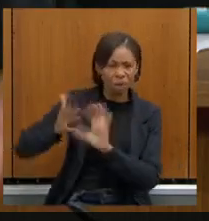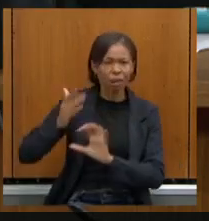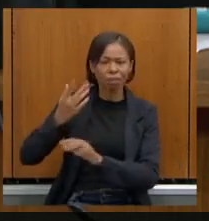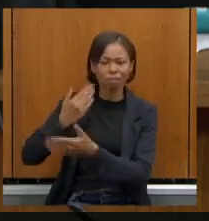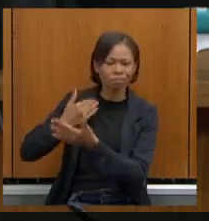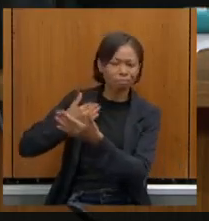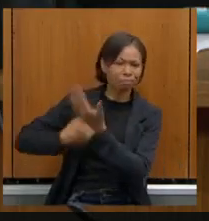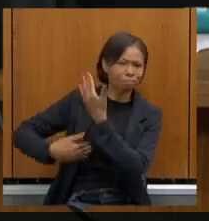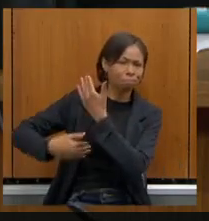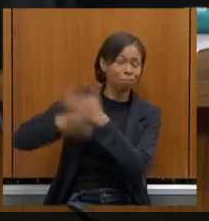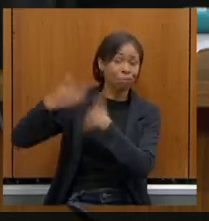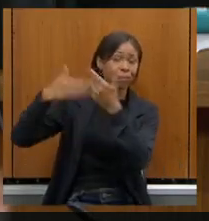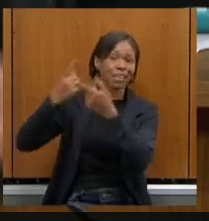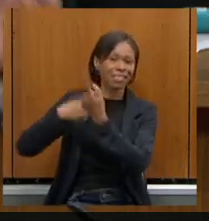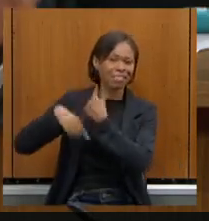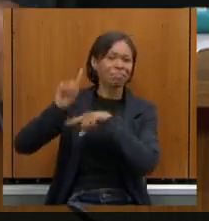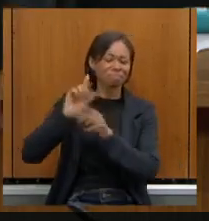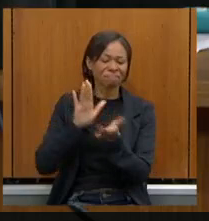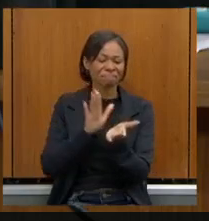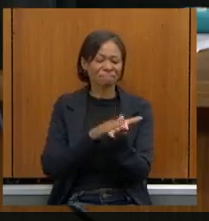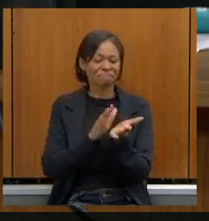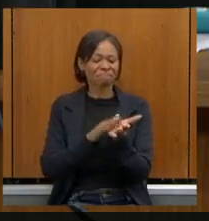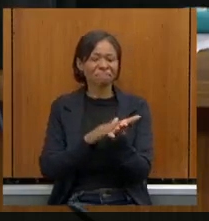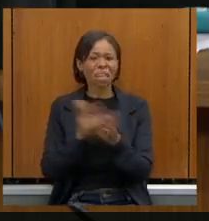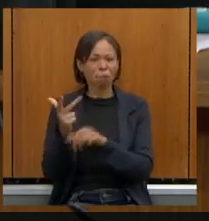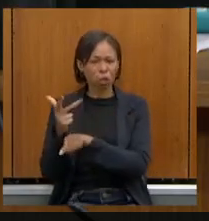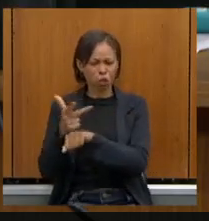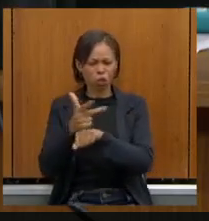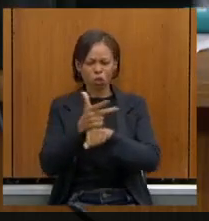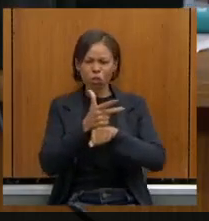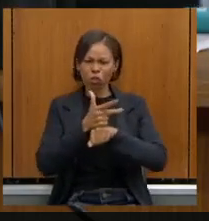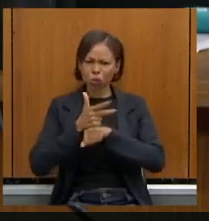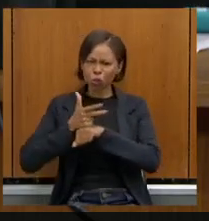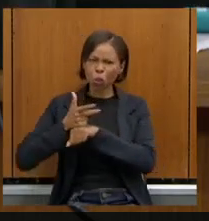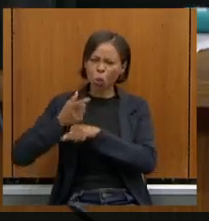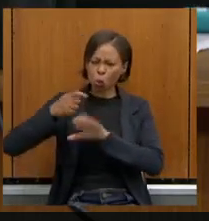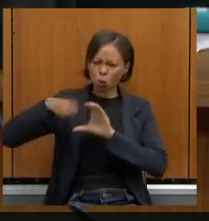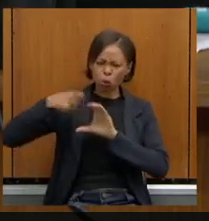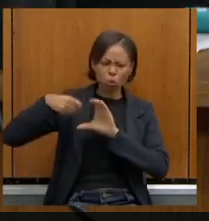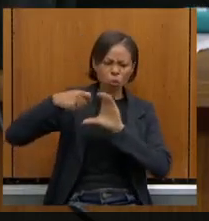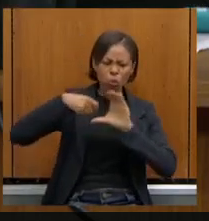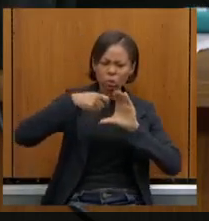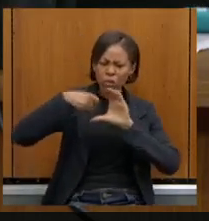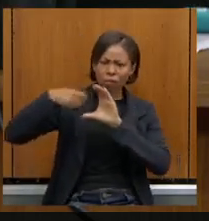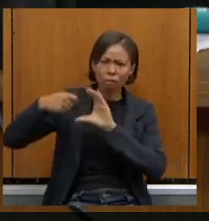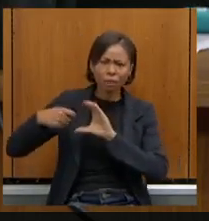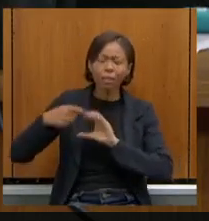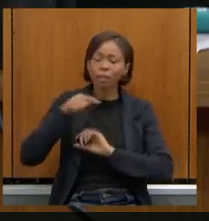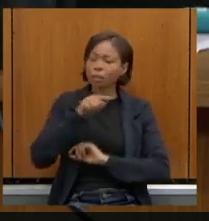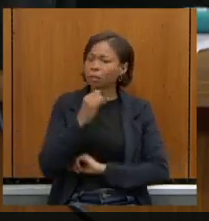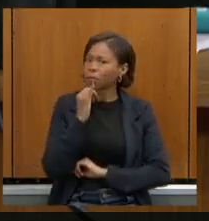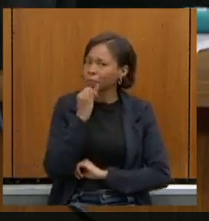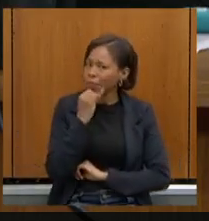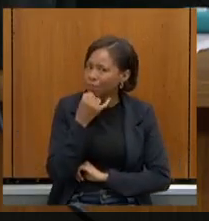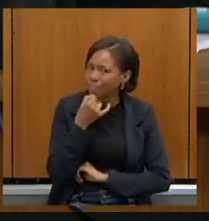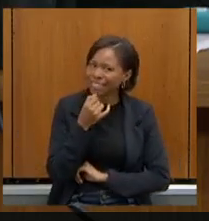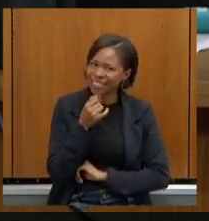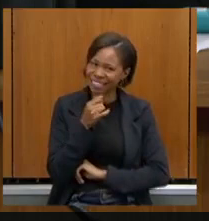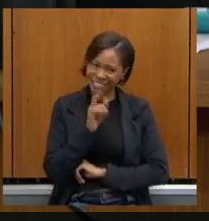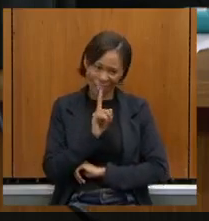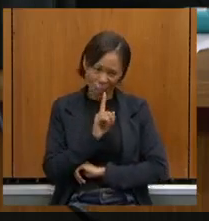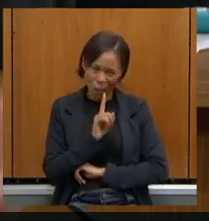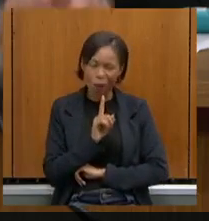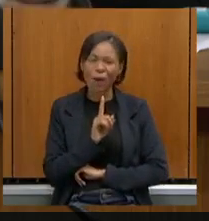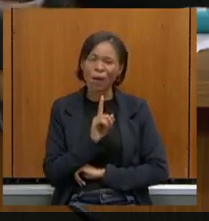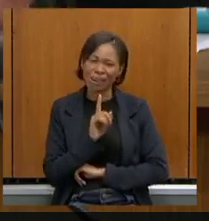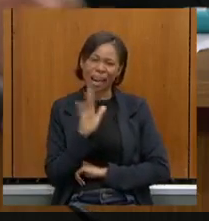Parabéns por esses vídeos, não se entristeça, não tem essa tristeza no seu coração no sentido de